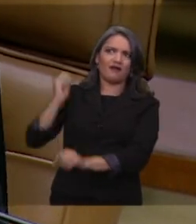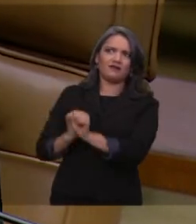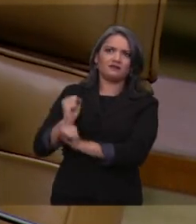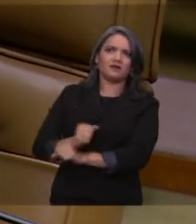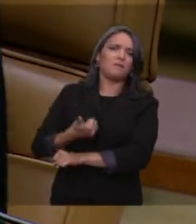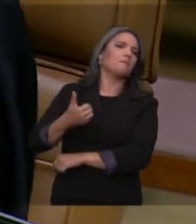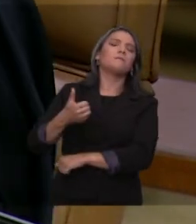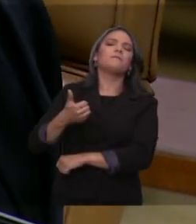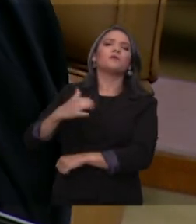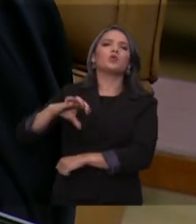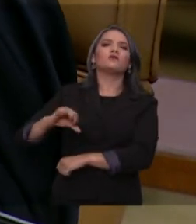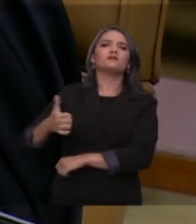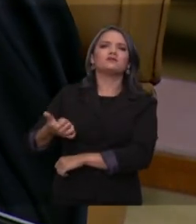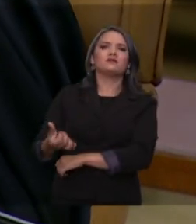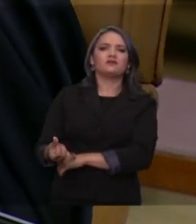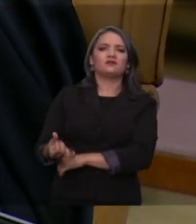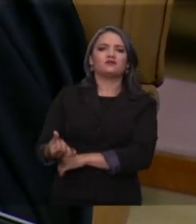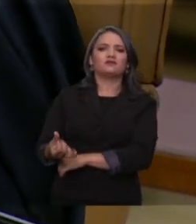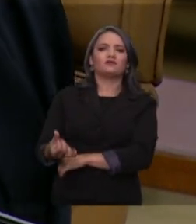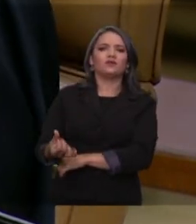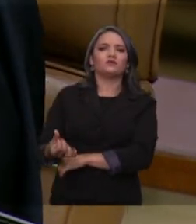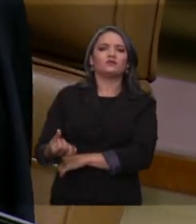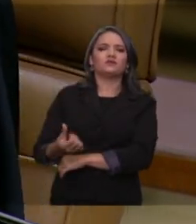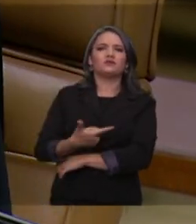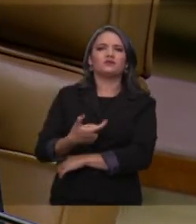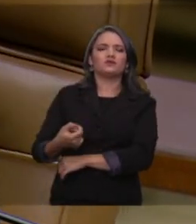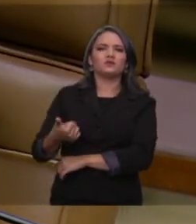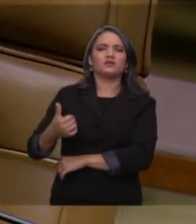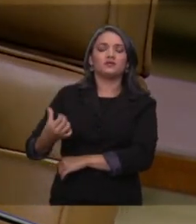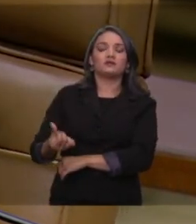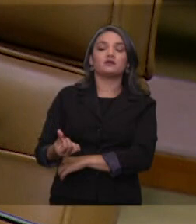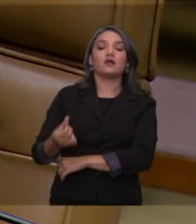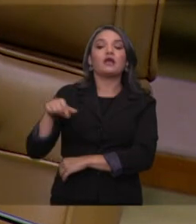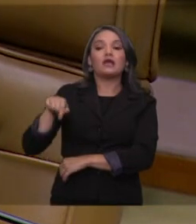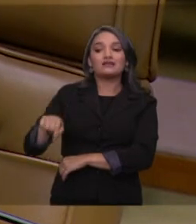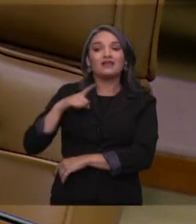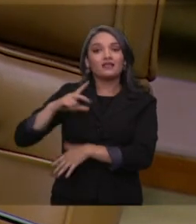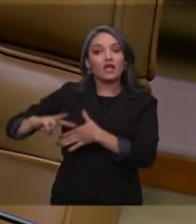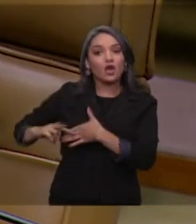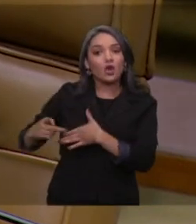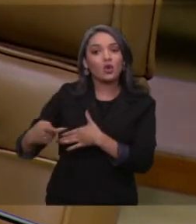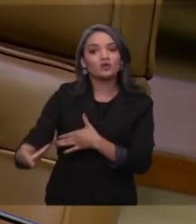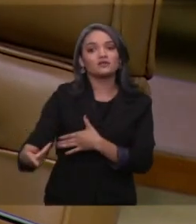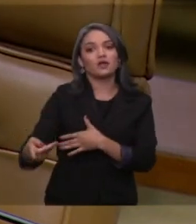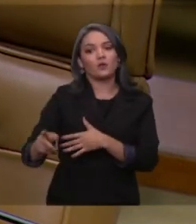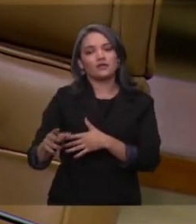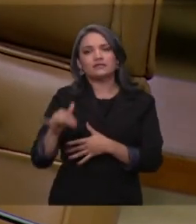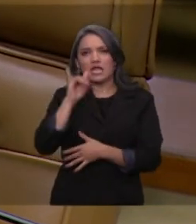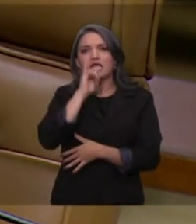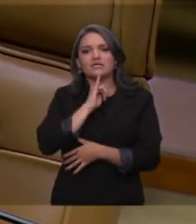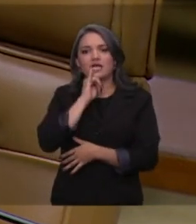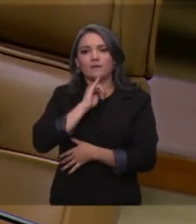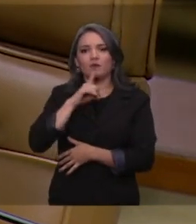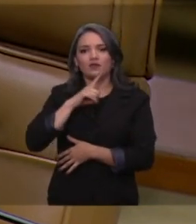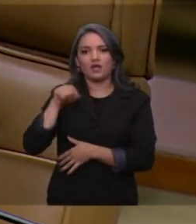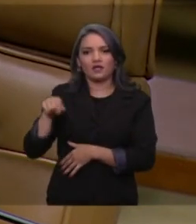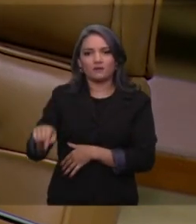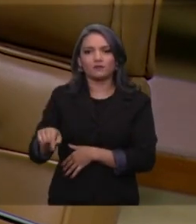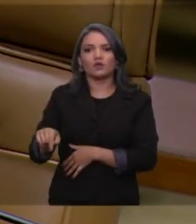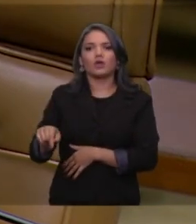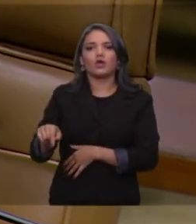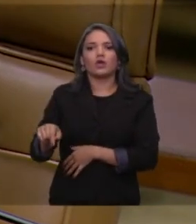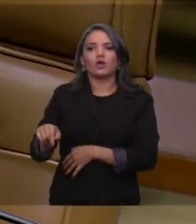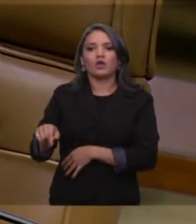16, que tem consequências diversas, né? Tem consequências, aqui algumas eu cito, no uso capião